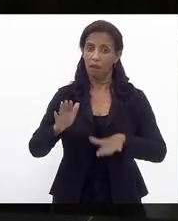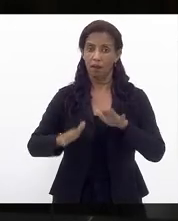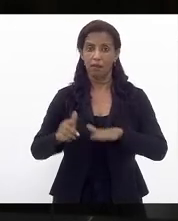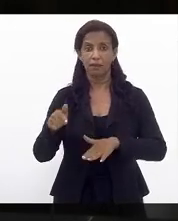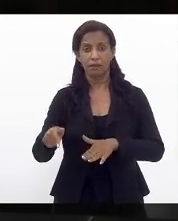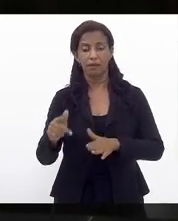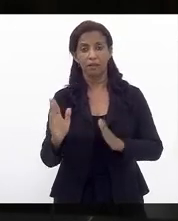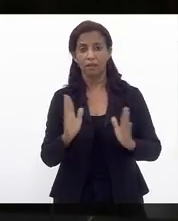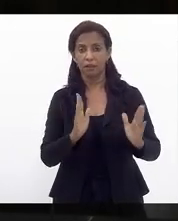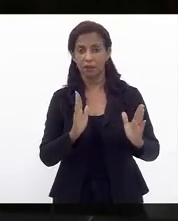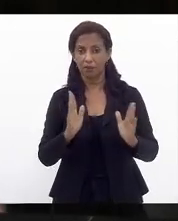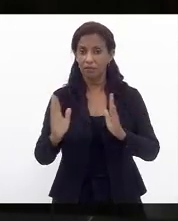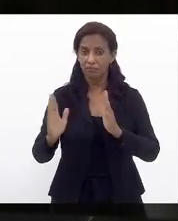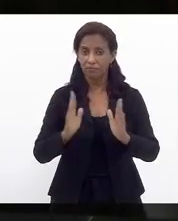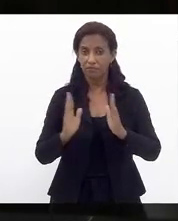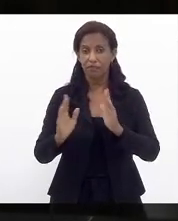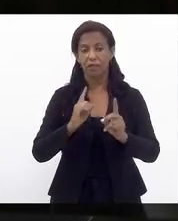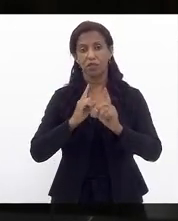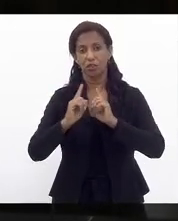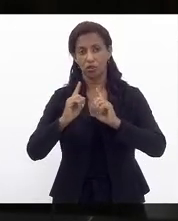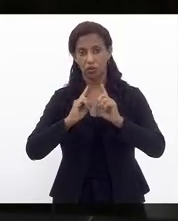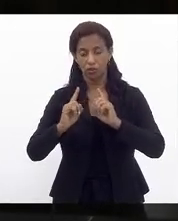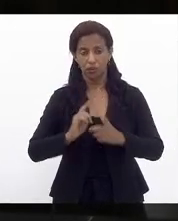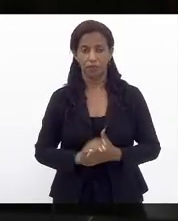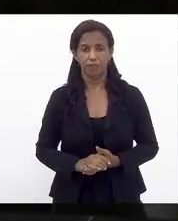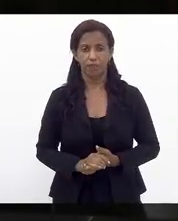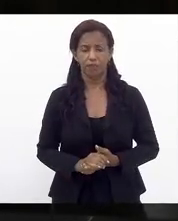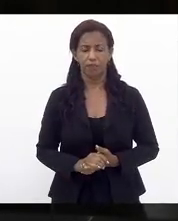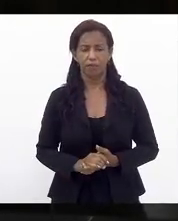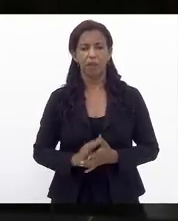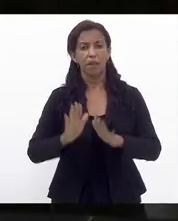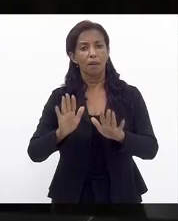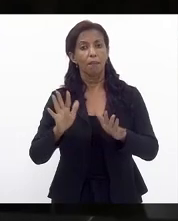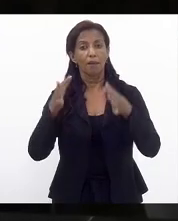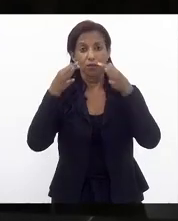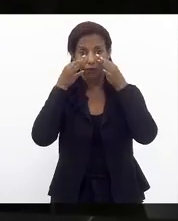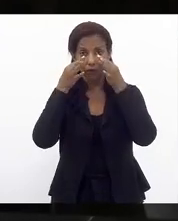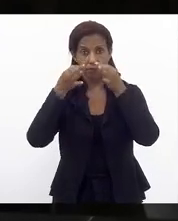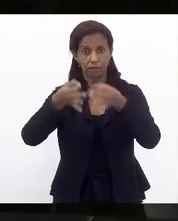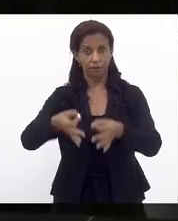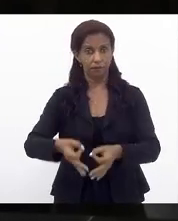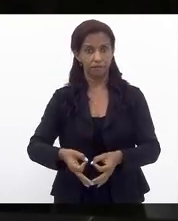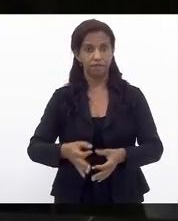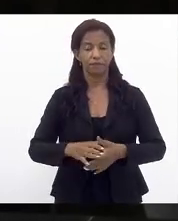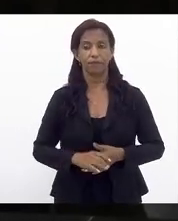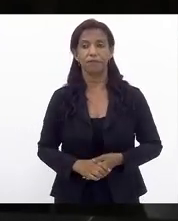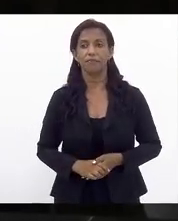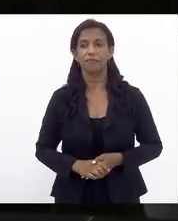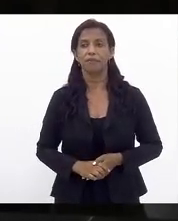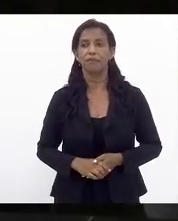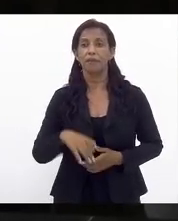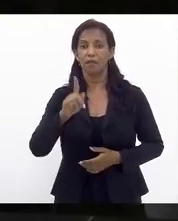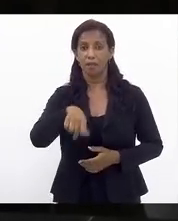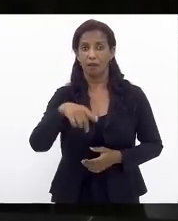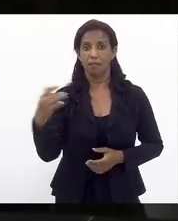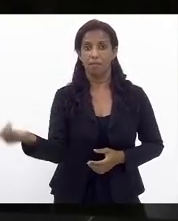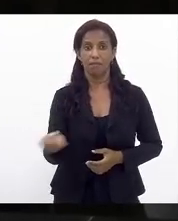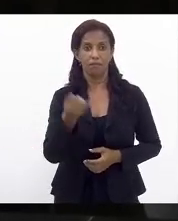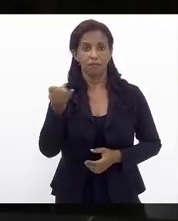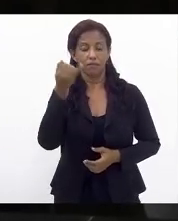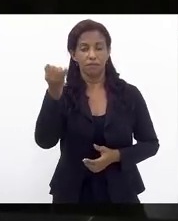nessa fase de discussão mas eu queria chamar atenção e isso é muito